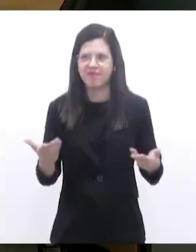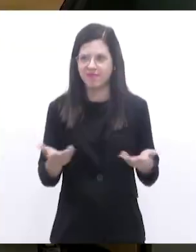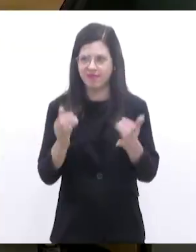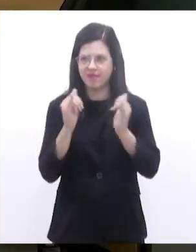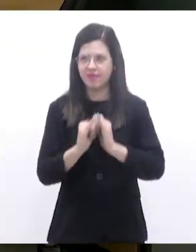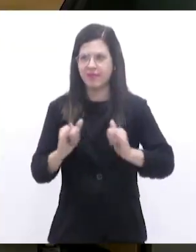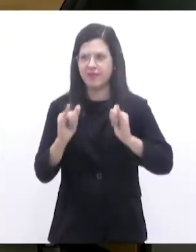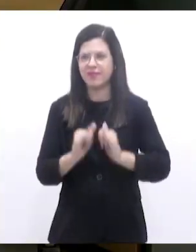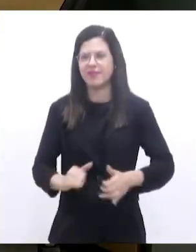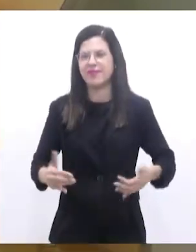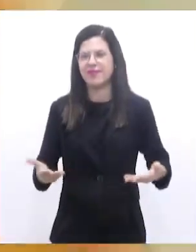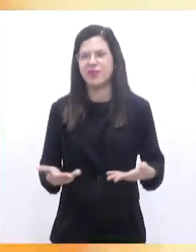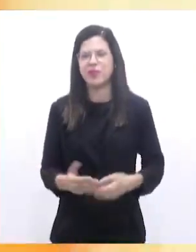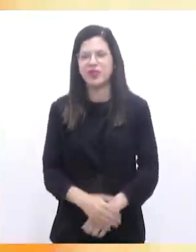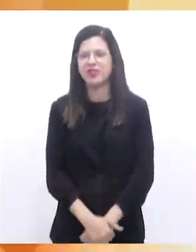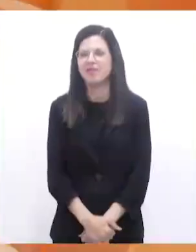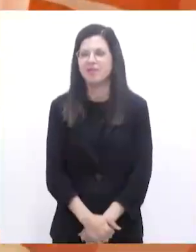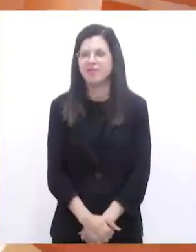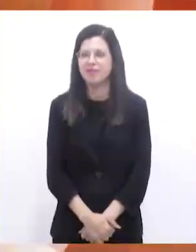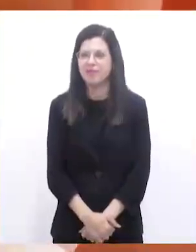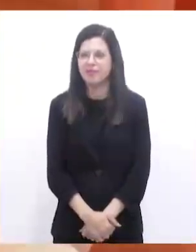giro de notícias de hoje.